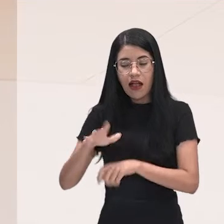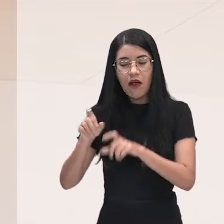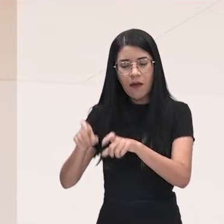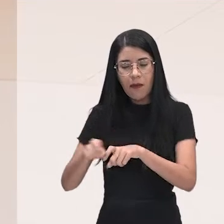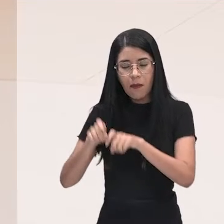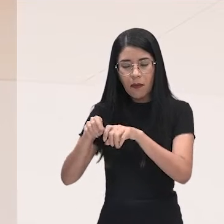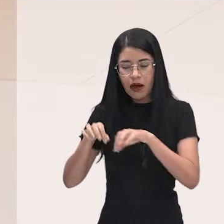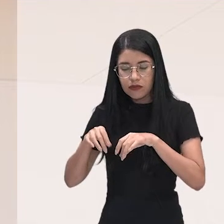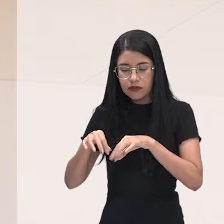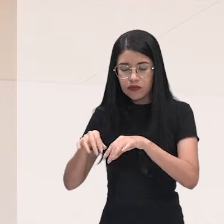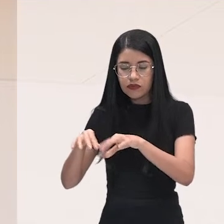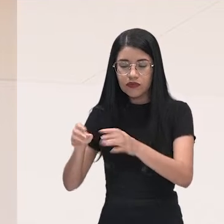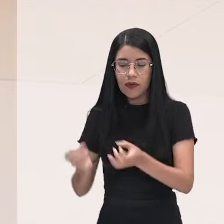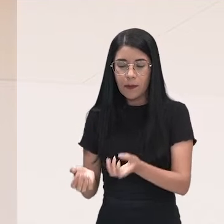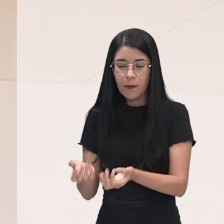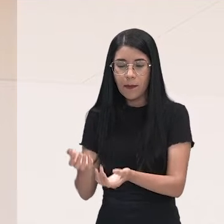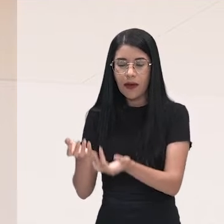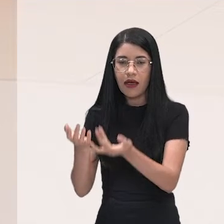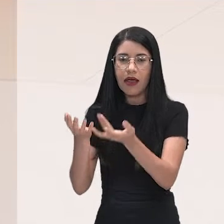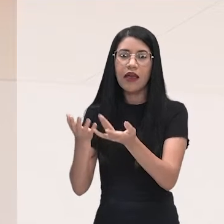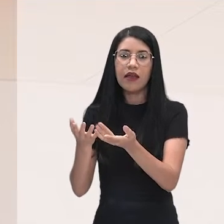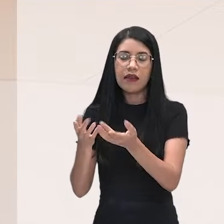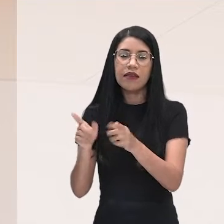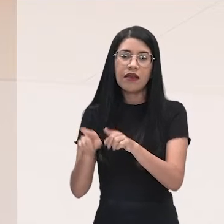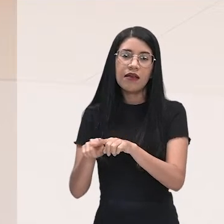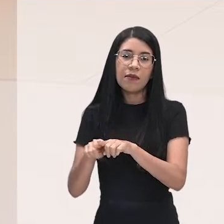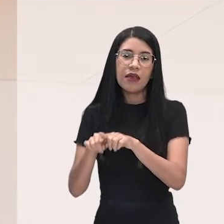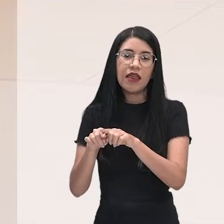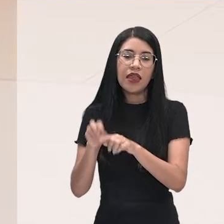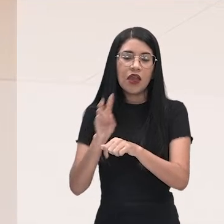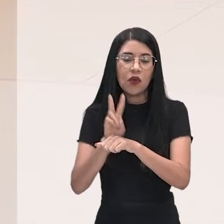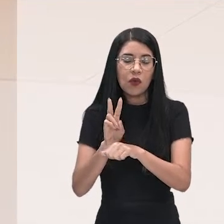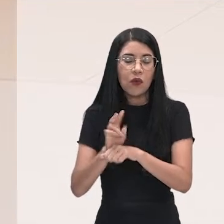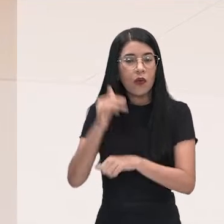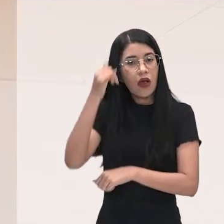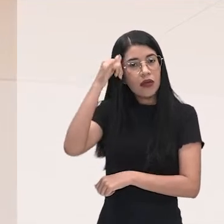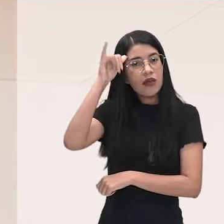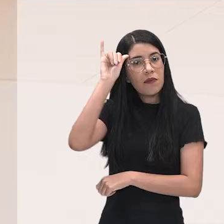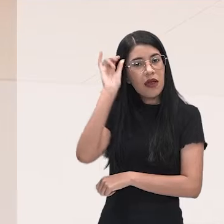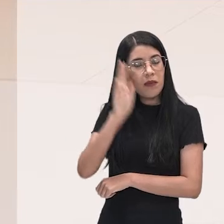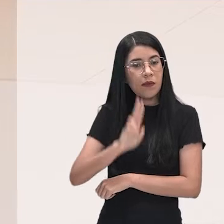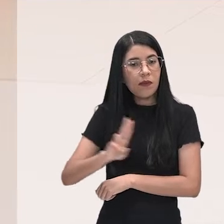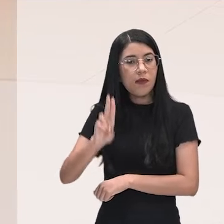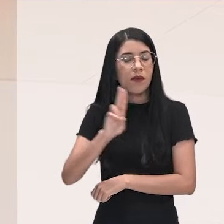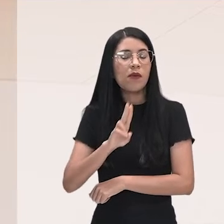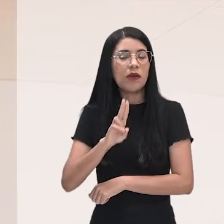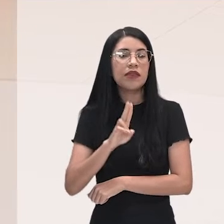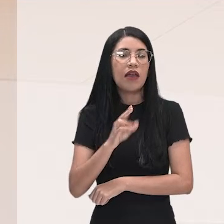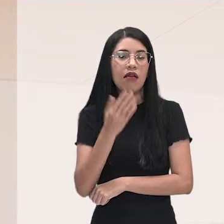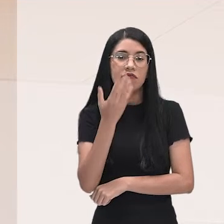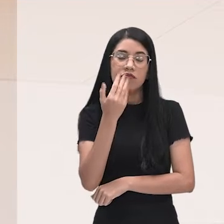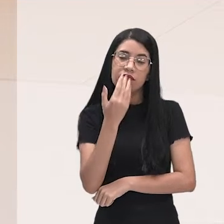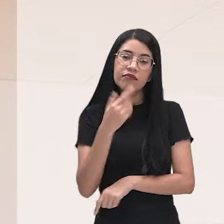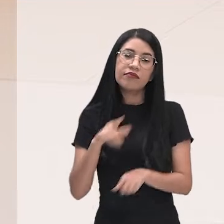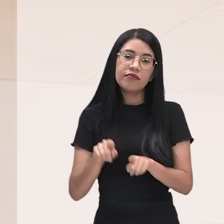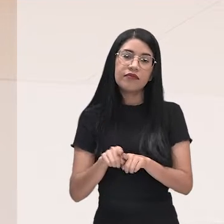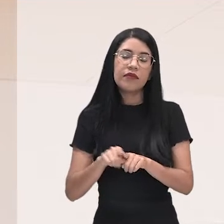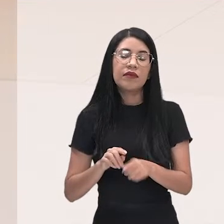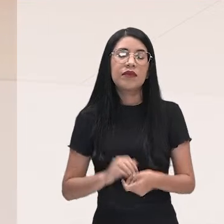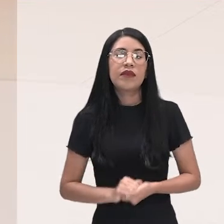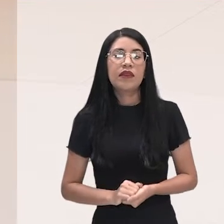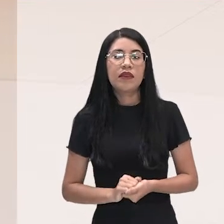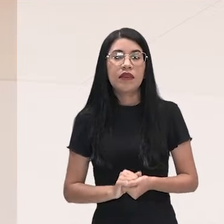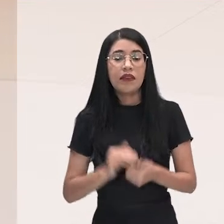mas são elas que são mais importantes ali para a gente entender essas transformações ocorridas no espaço rural desse período até os dias